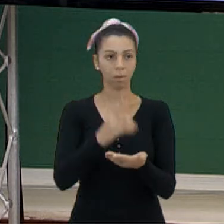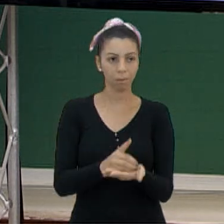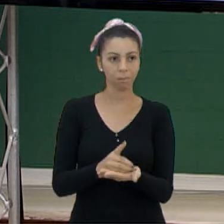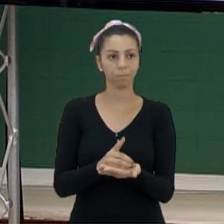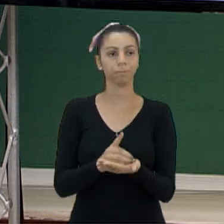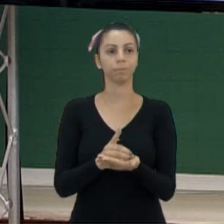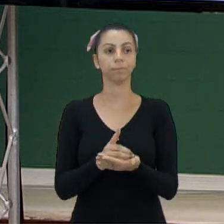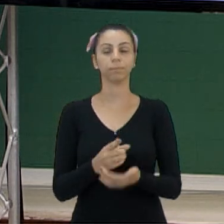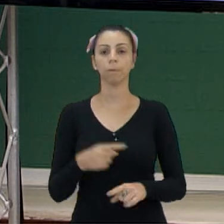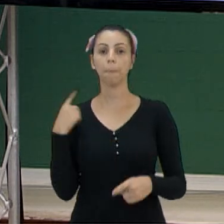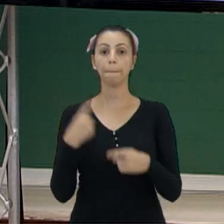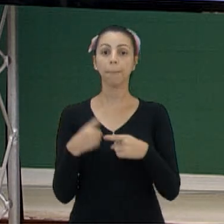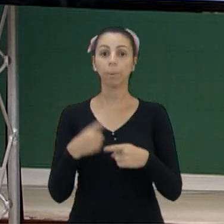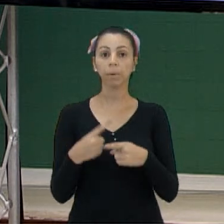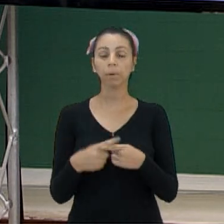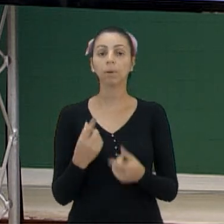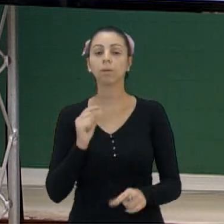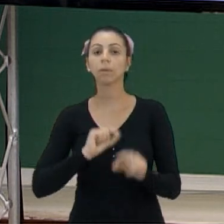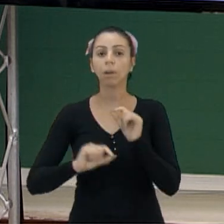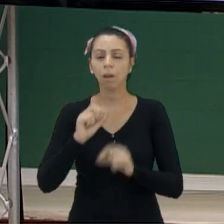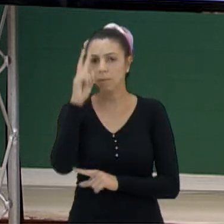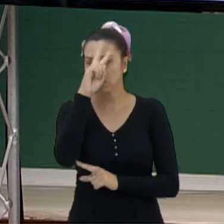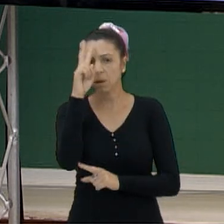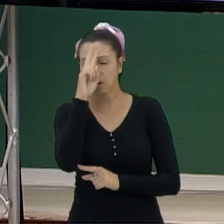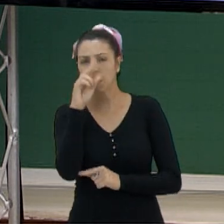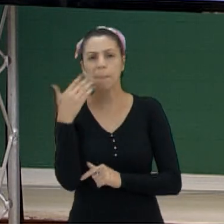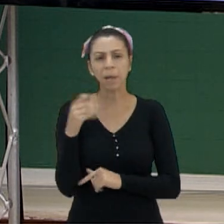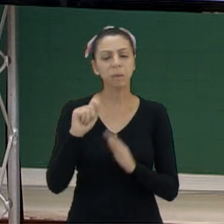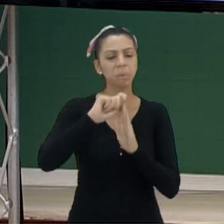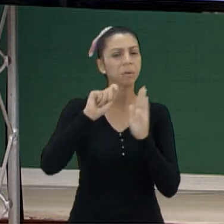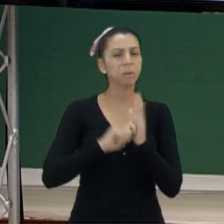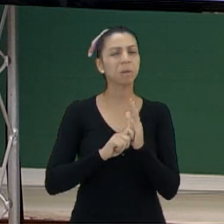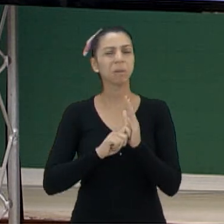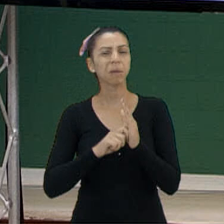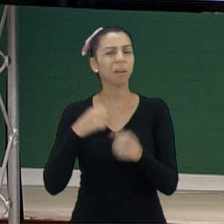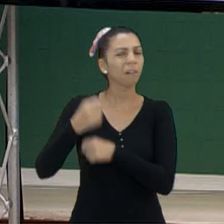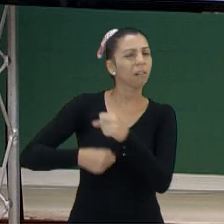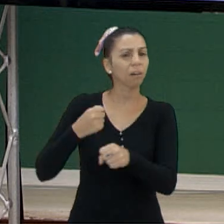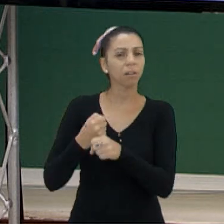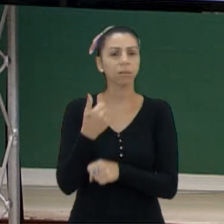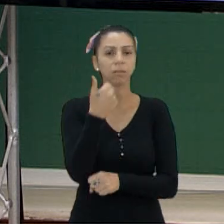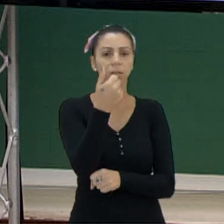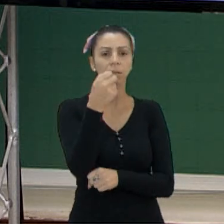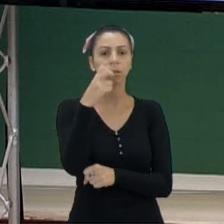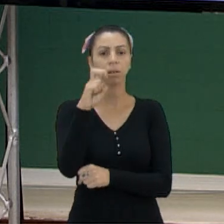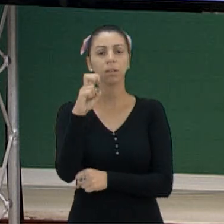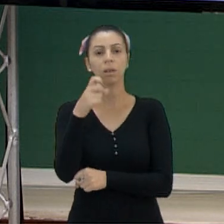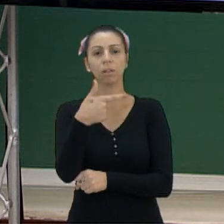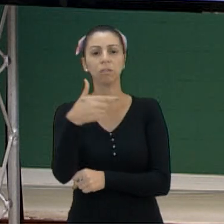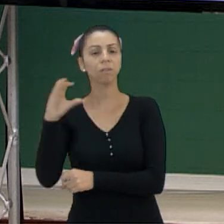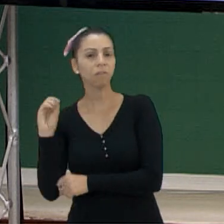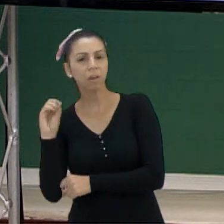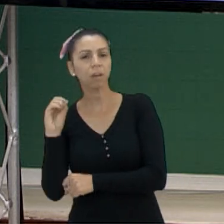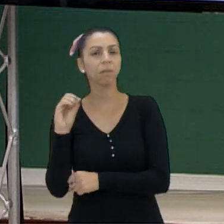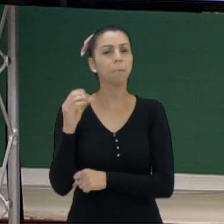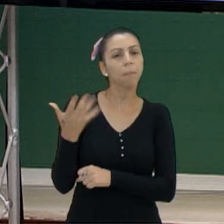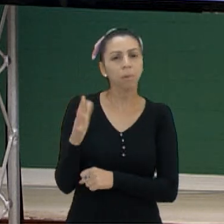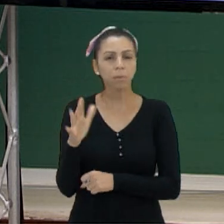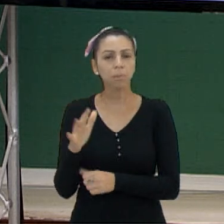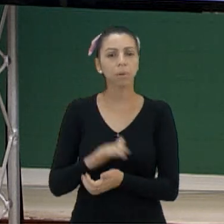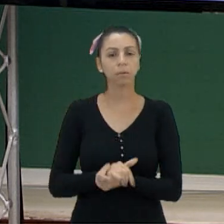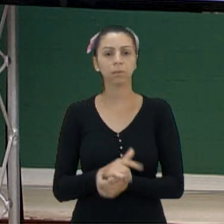Por quê? Porque vocês lembram que lá por volta de 1520, 1527, 1500, a gente teve